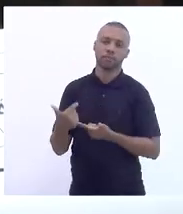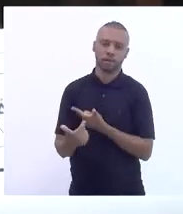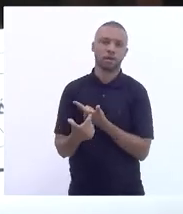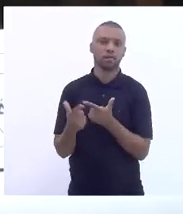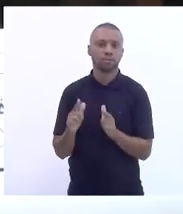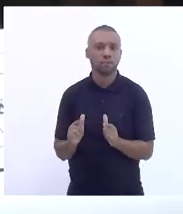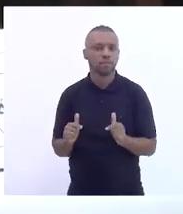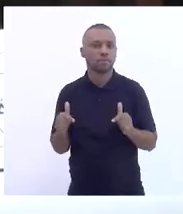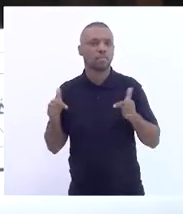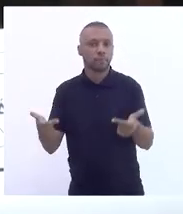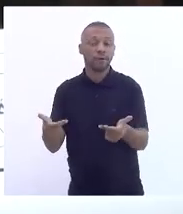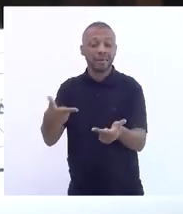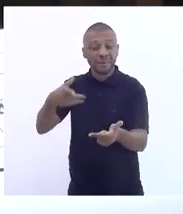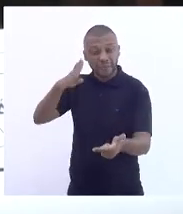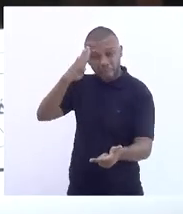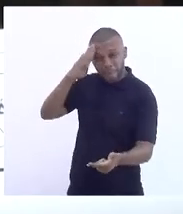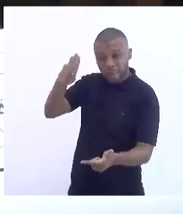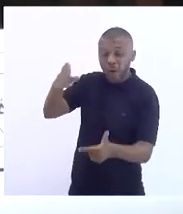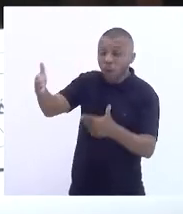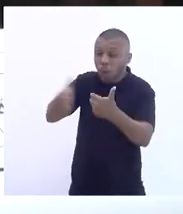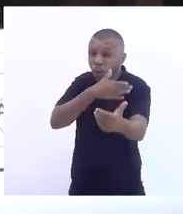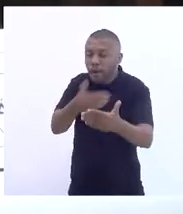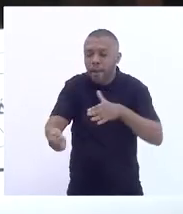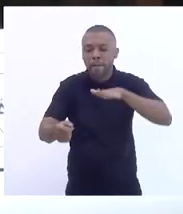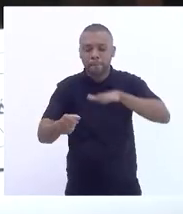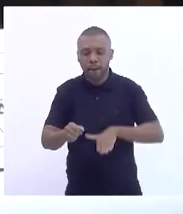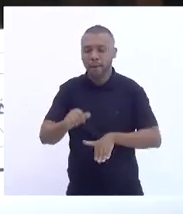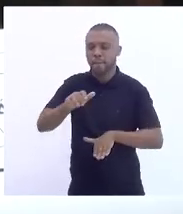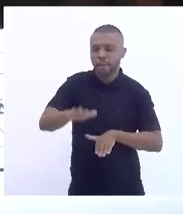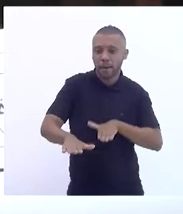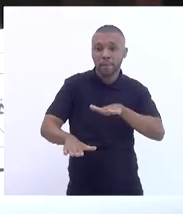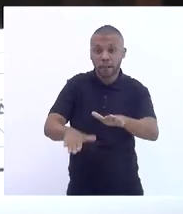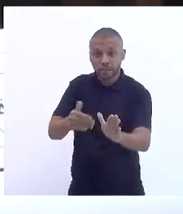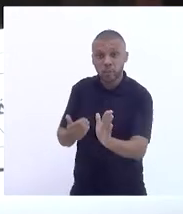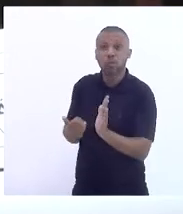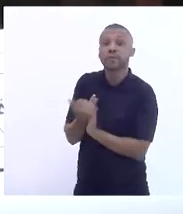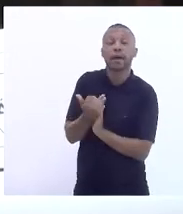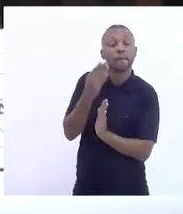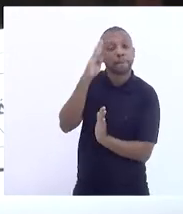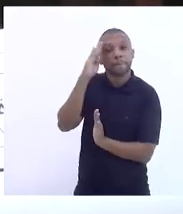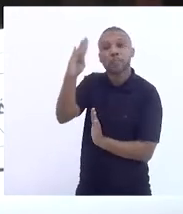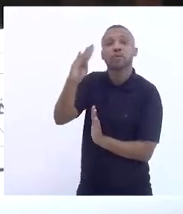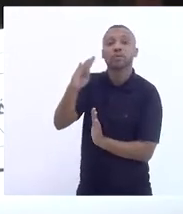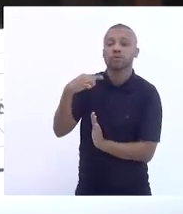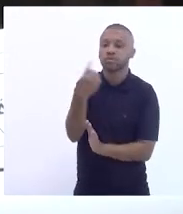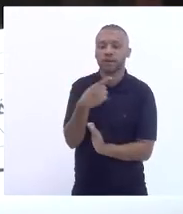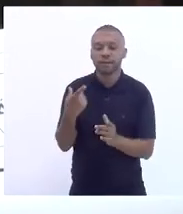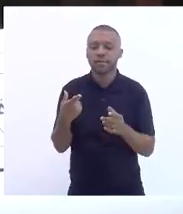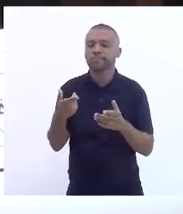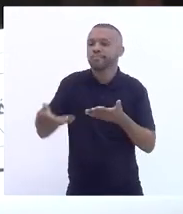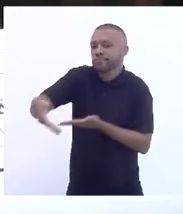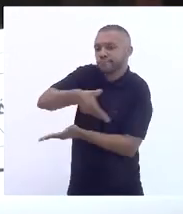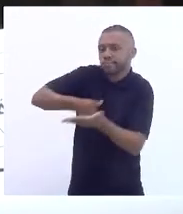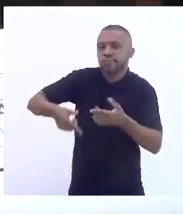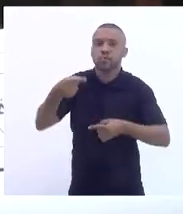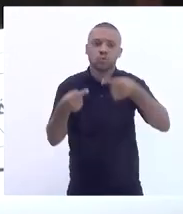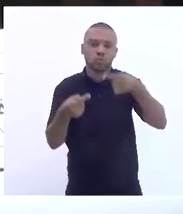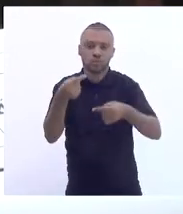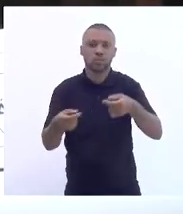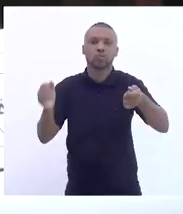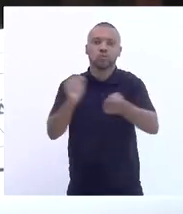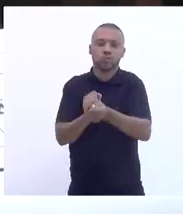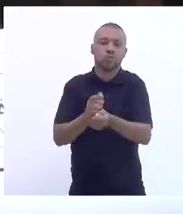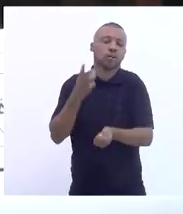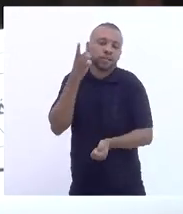que evidentemente qualquer passo tem que ser feito a partir Exatamente porque nós estamos fazendo aqui com as parlamentares quero